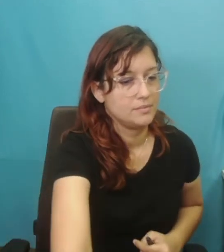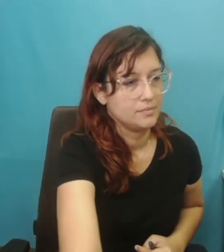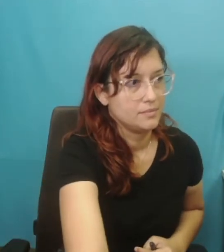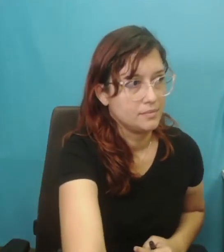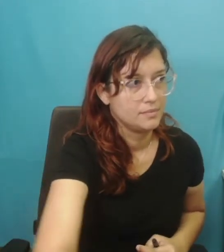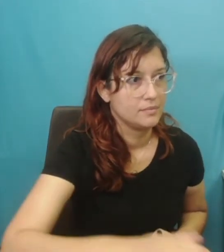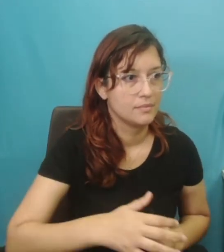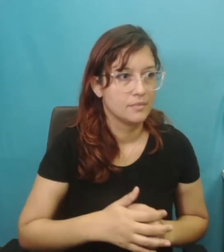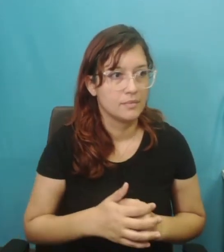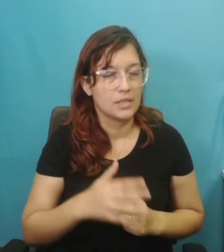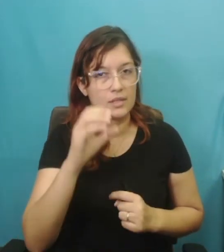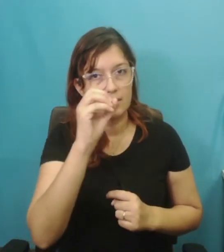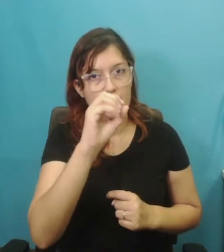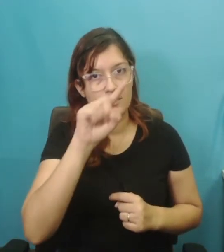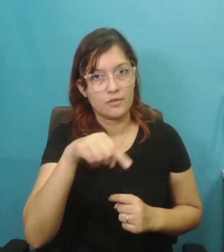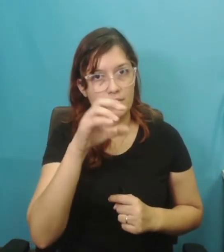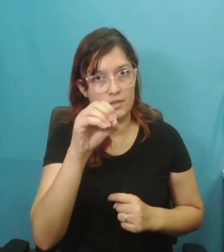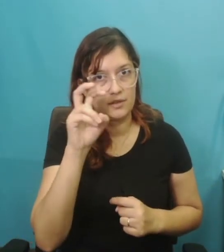vezes